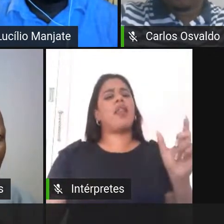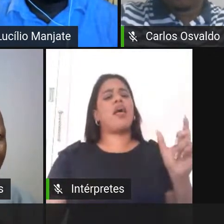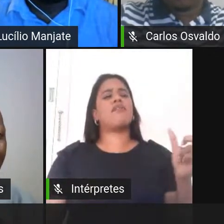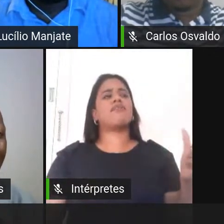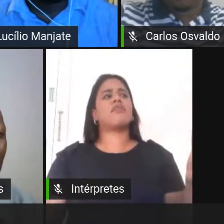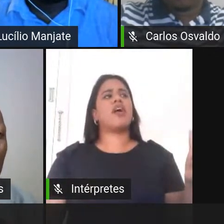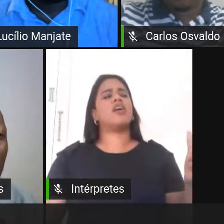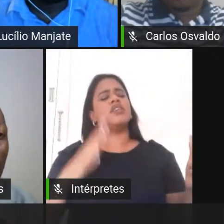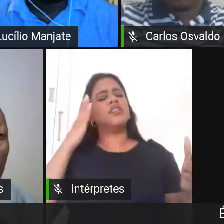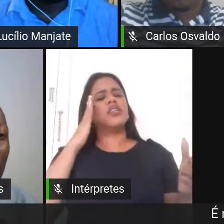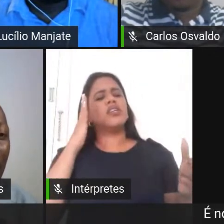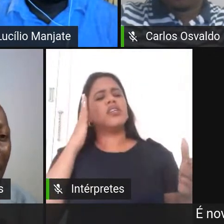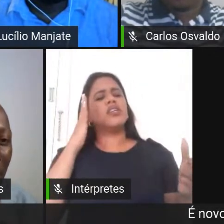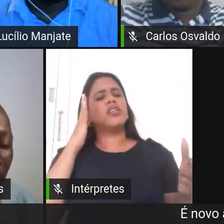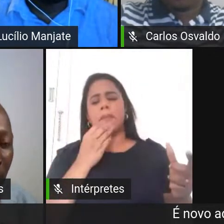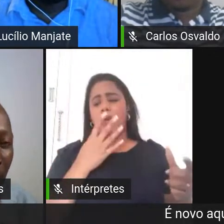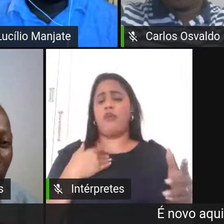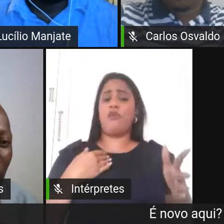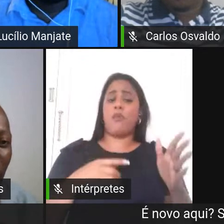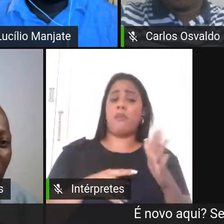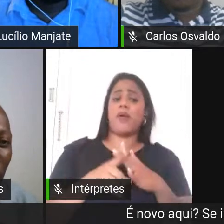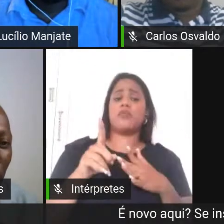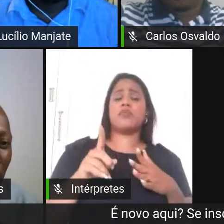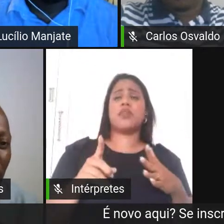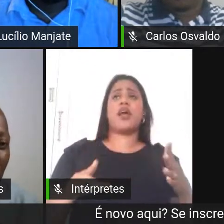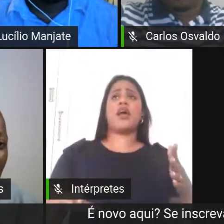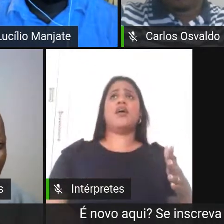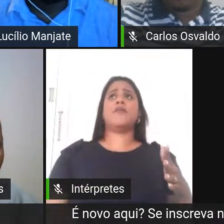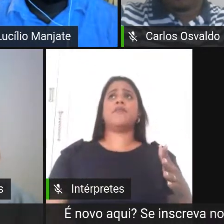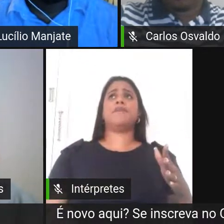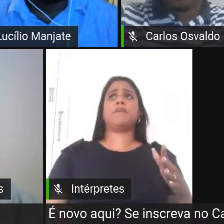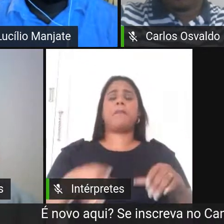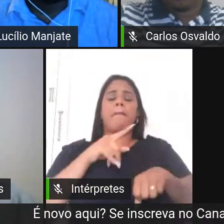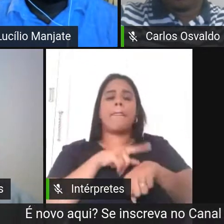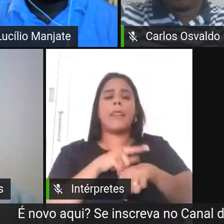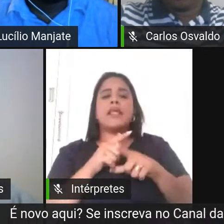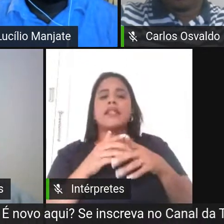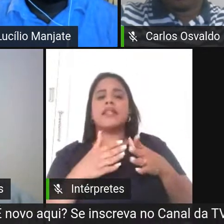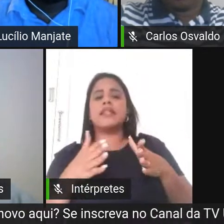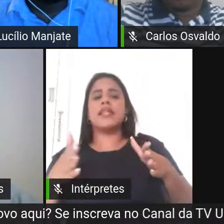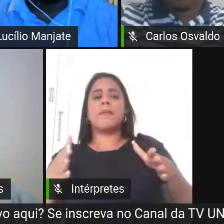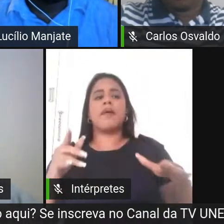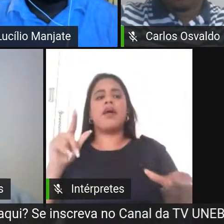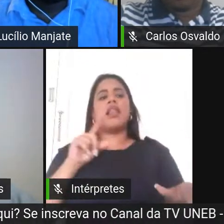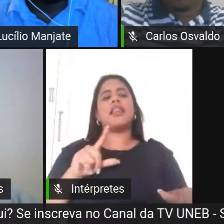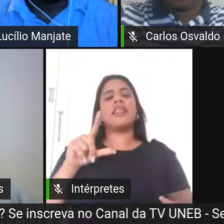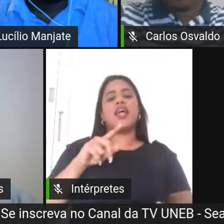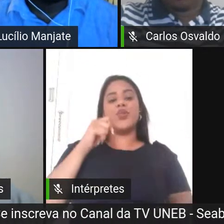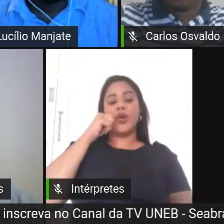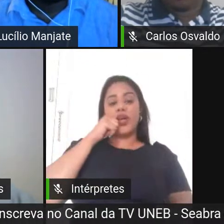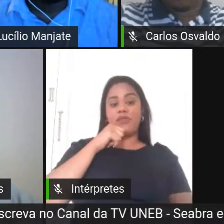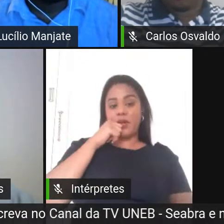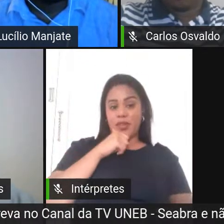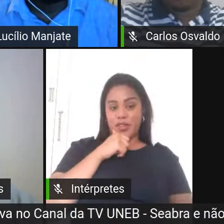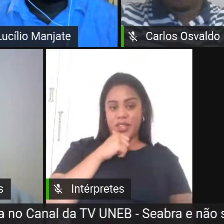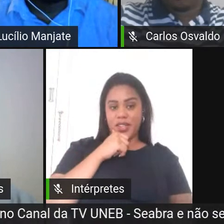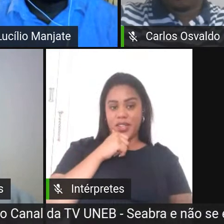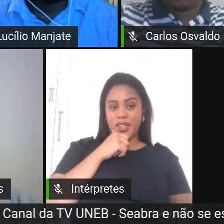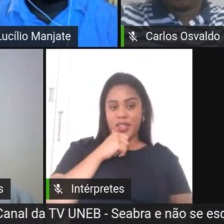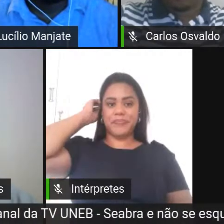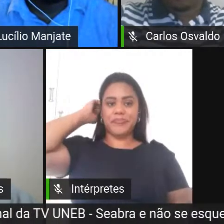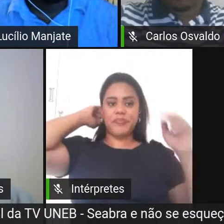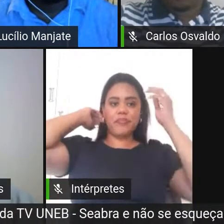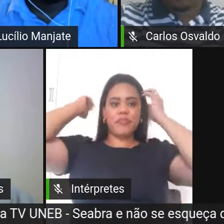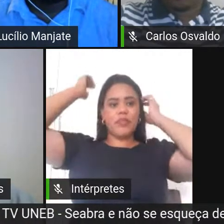tipo literatura feminina. A pergunta que foi colocada pela nossa amiga que nos está acompanhando também era mais ou